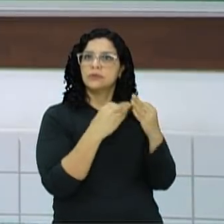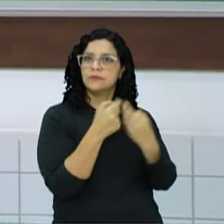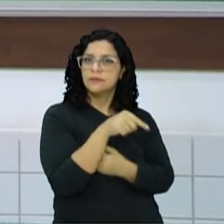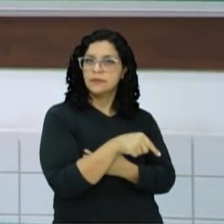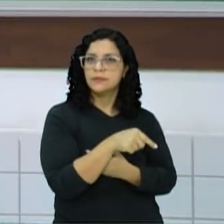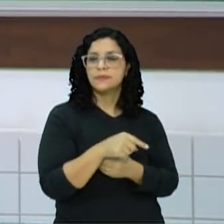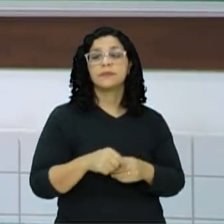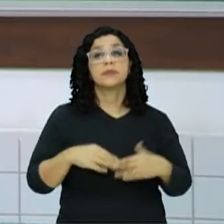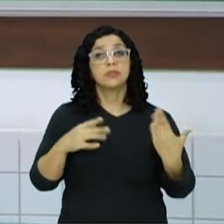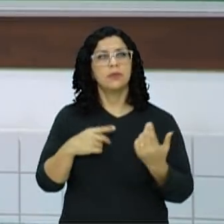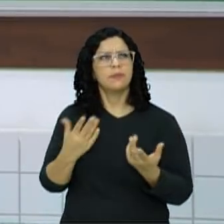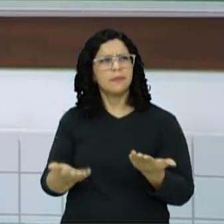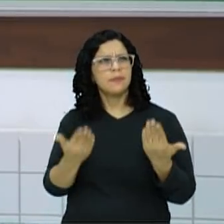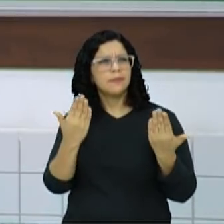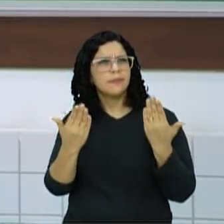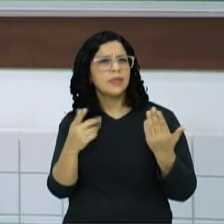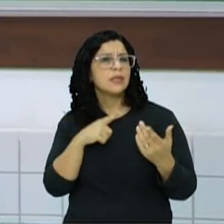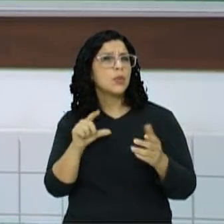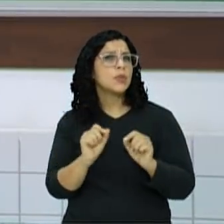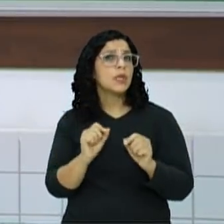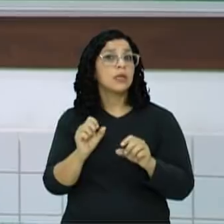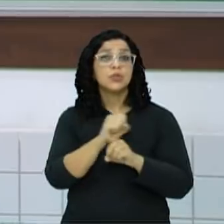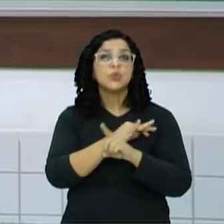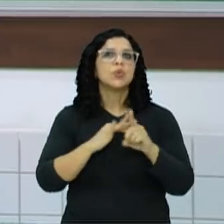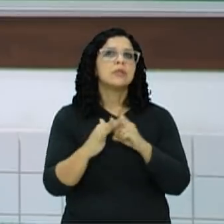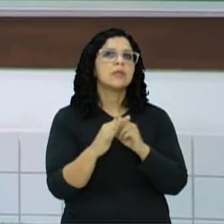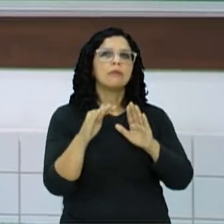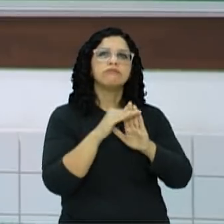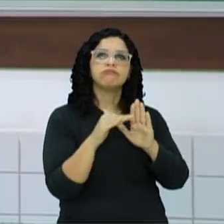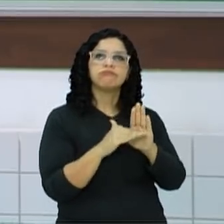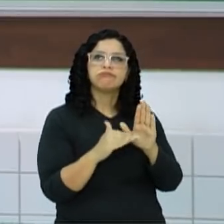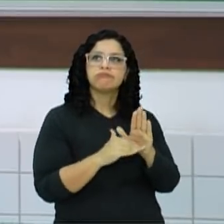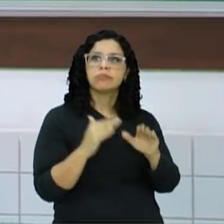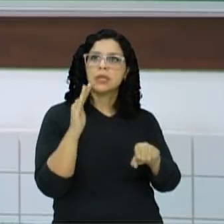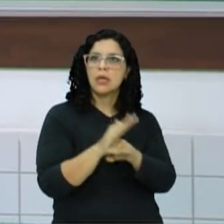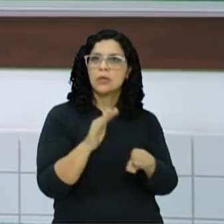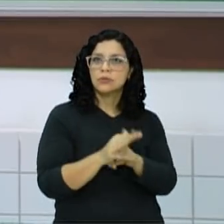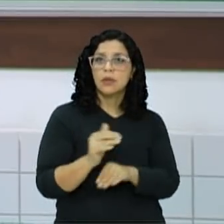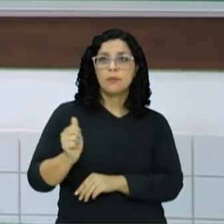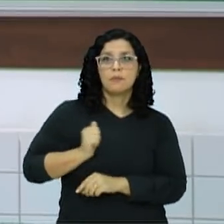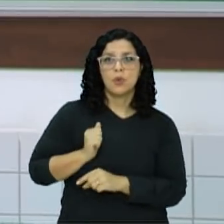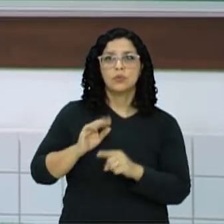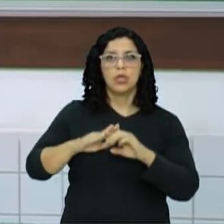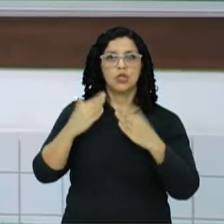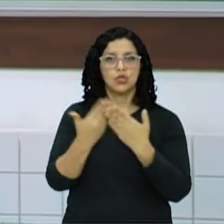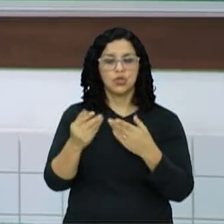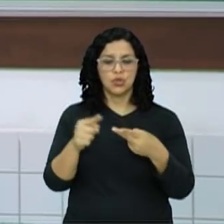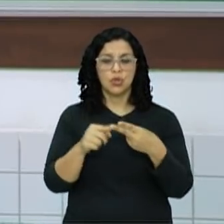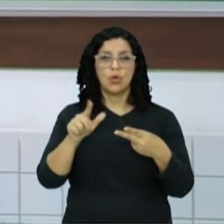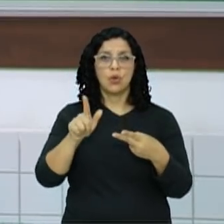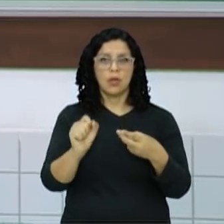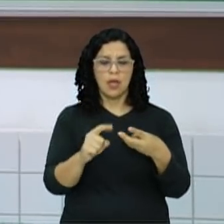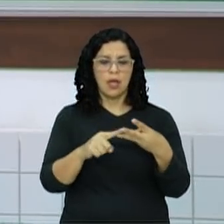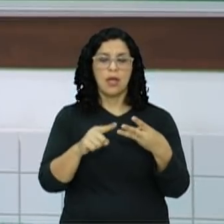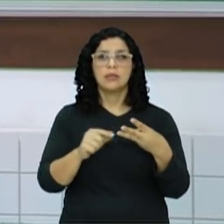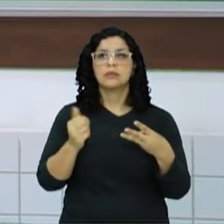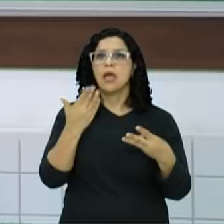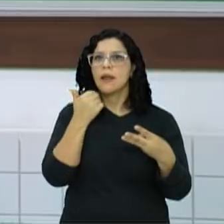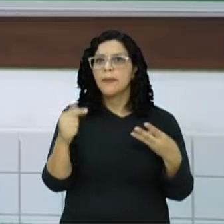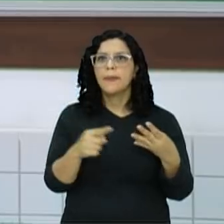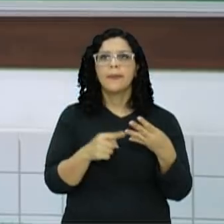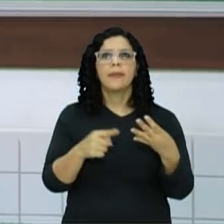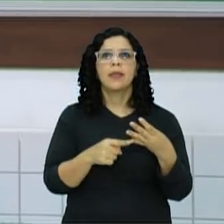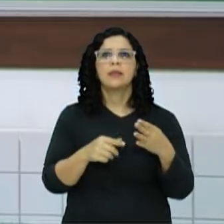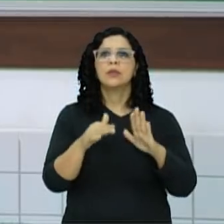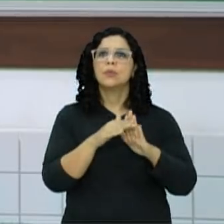família. Então, reparou? Programas sociais, aí o Bolsa Escola, o Vale Gás, o Bolsa Alimentação